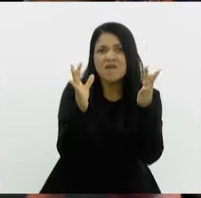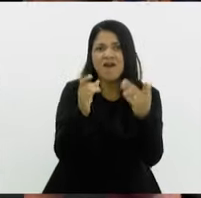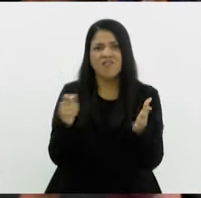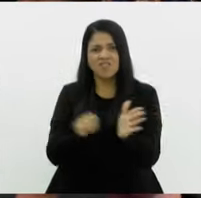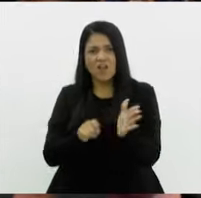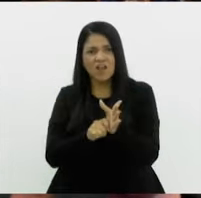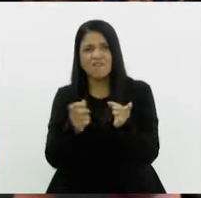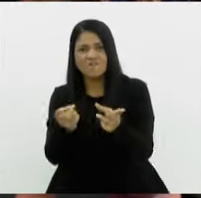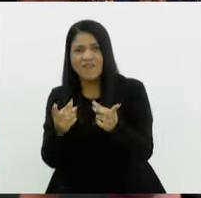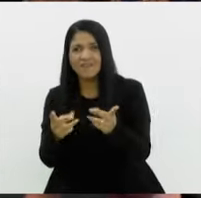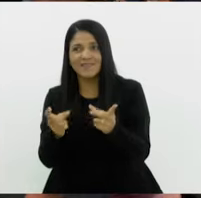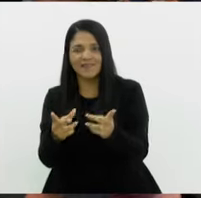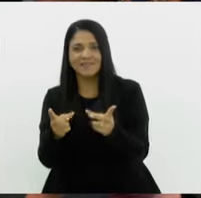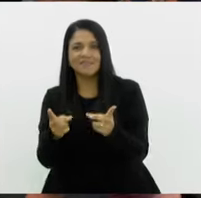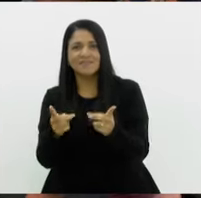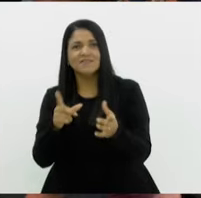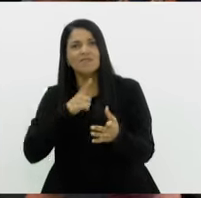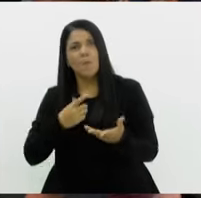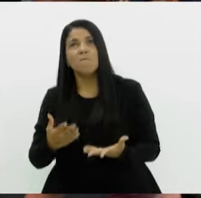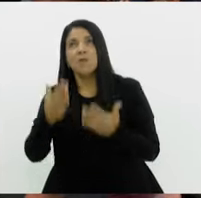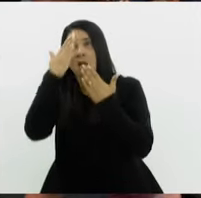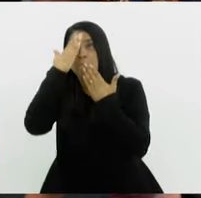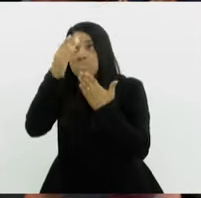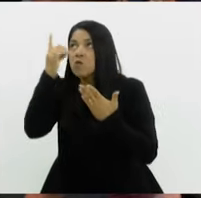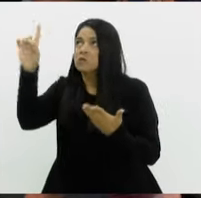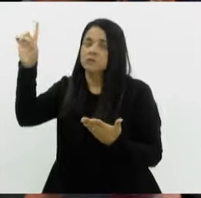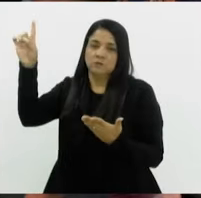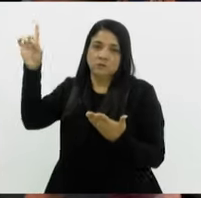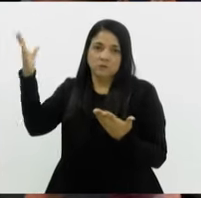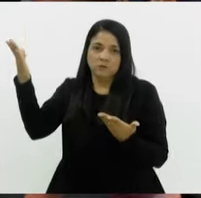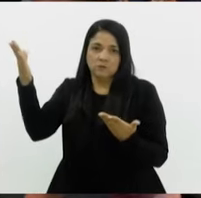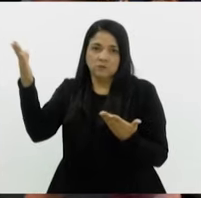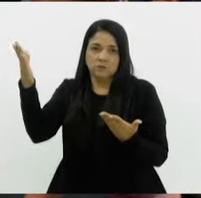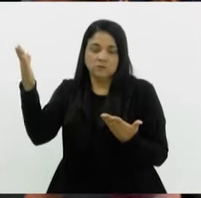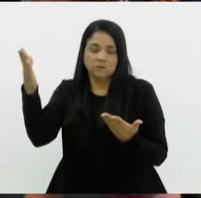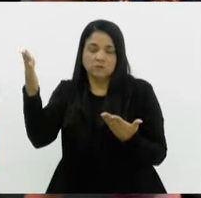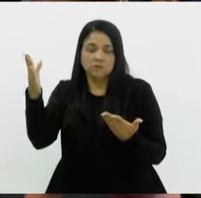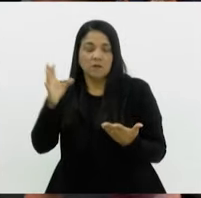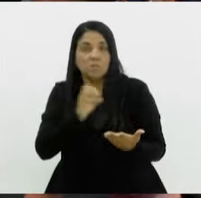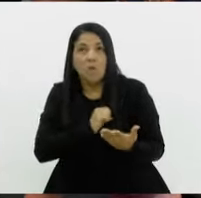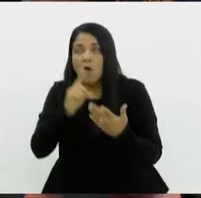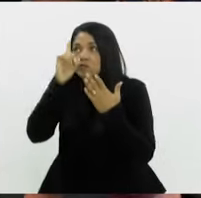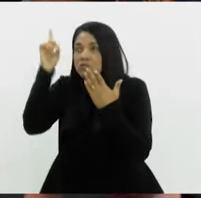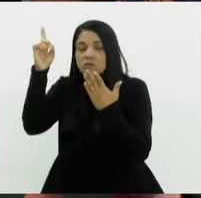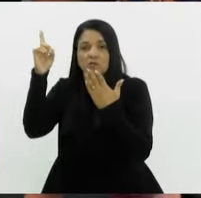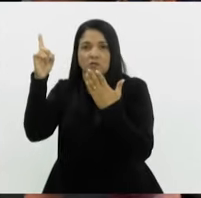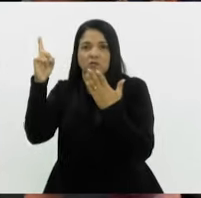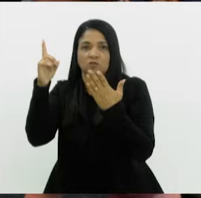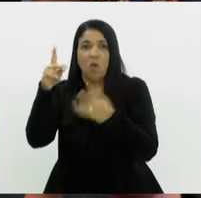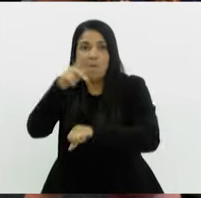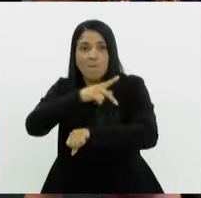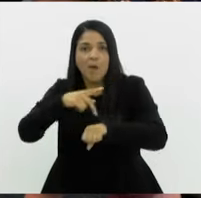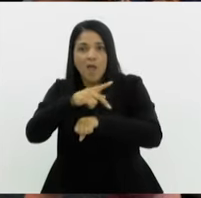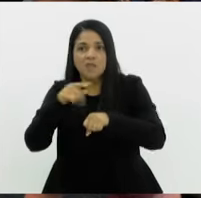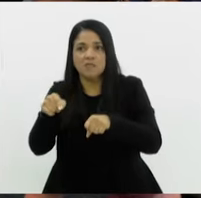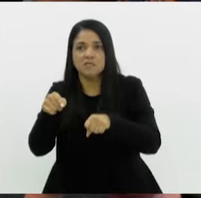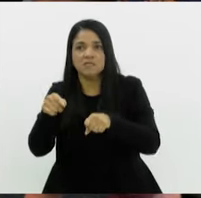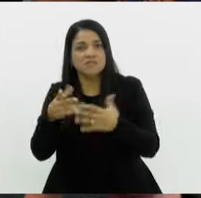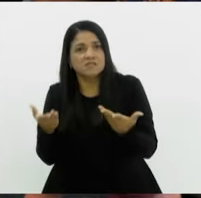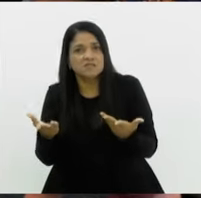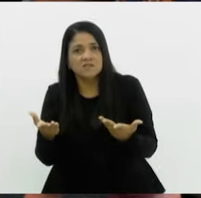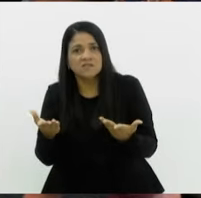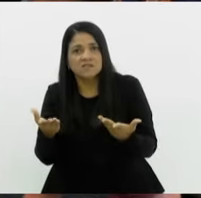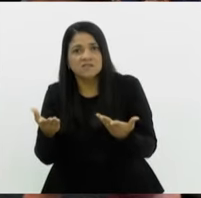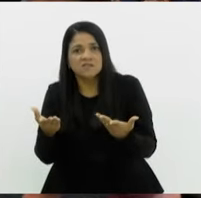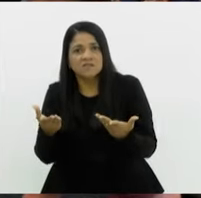Deus, veja alguns países o que vem acontecendo. Como vem afundando. E eles querem falar, vamos liberar. É fácil,